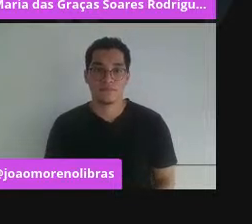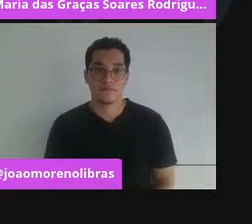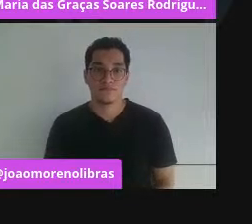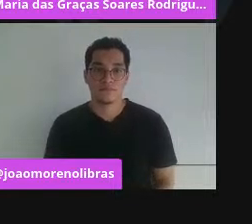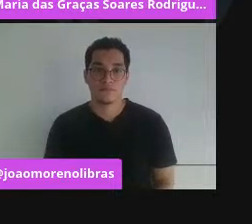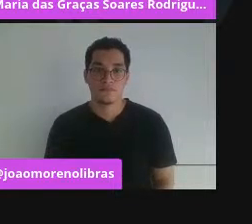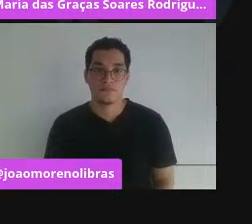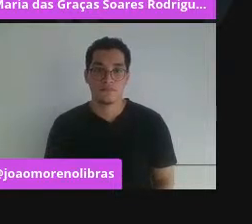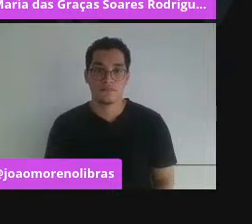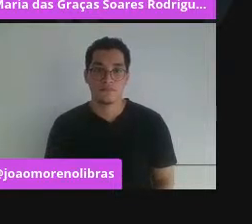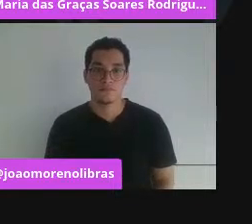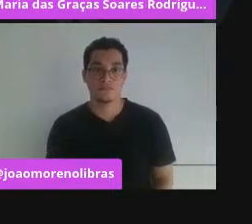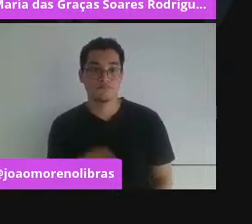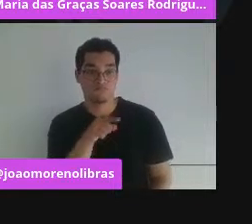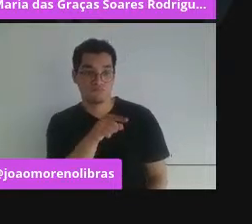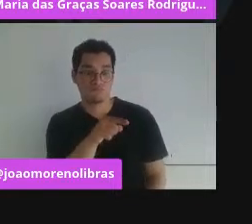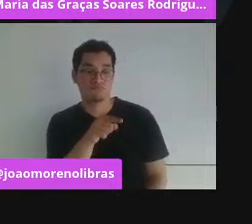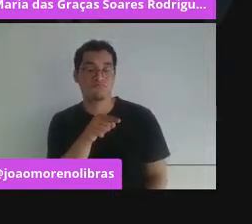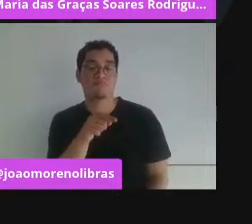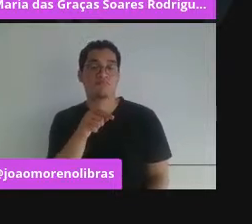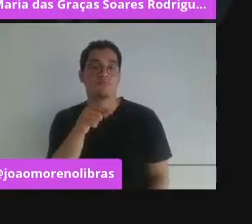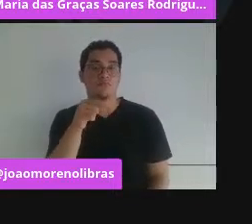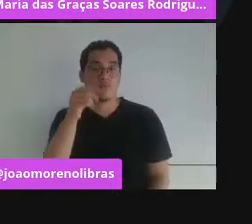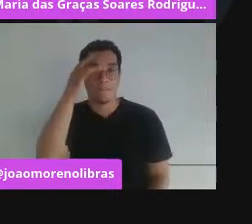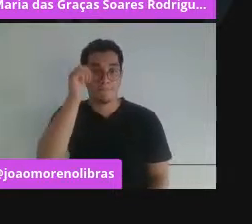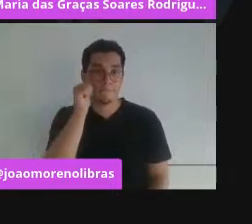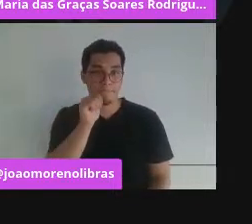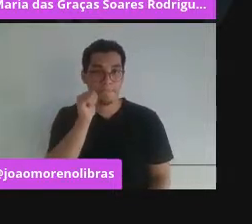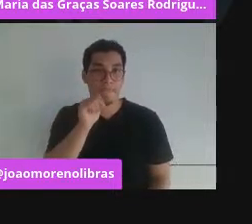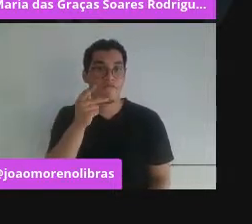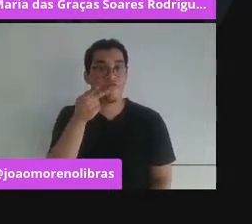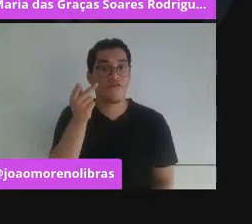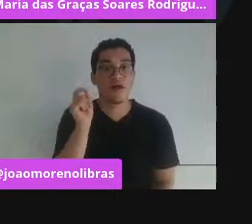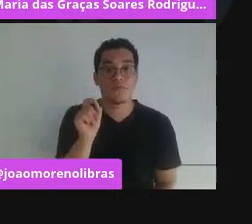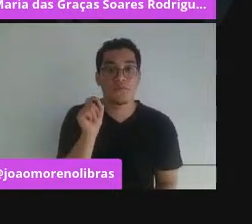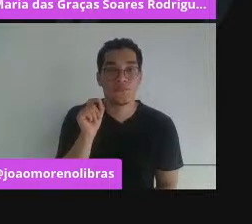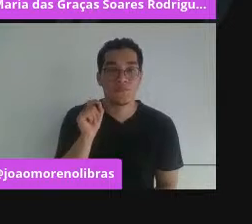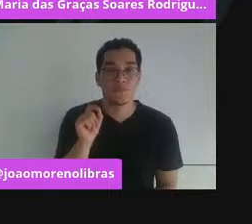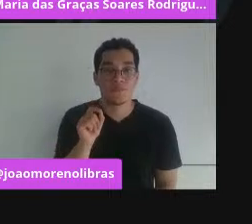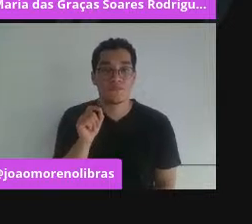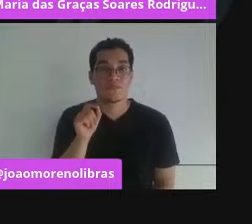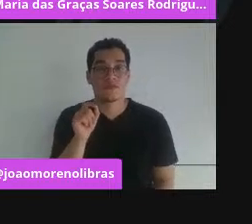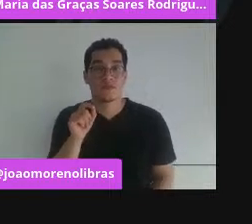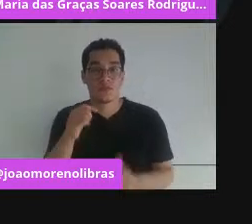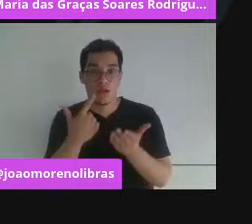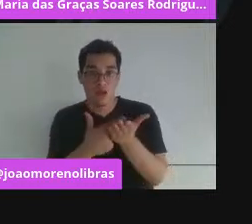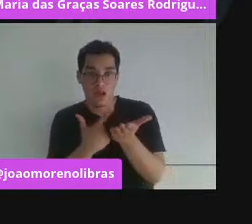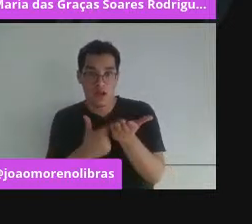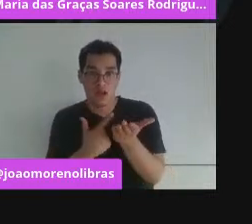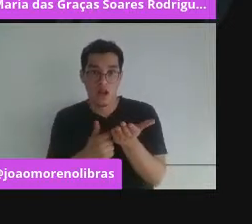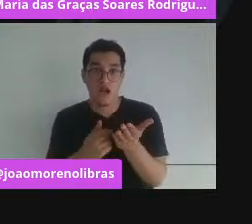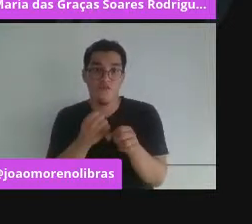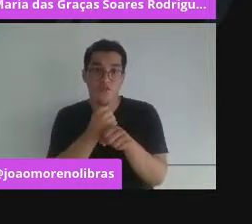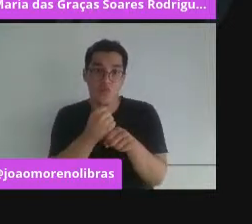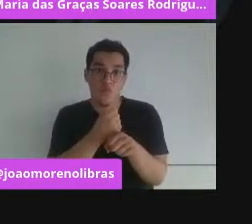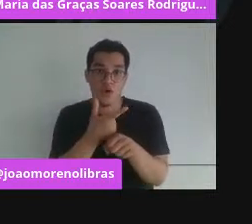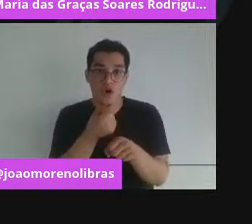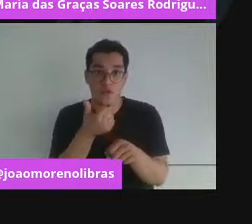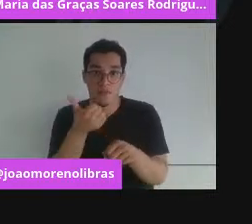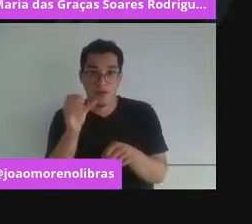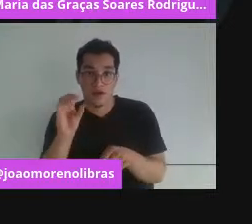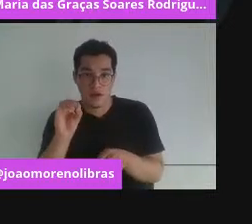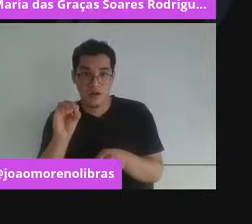outro livro, esse que eu citei, o esquema é de 2014, isso que eu vou dizer agora é de um livro dele excelente também, de 2010, página